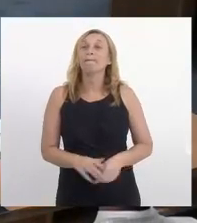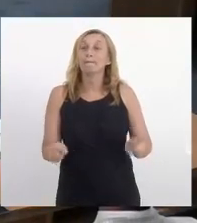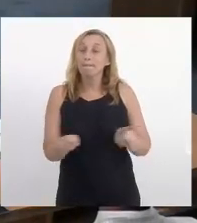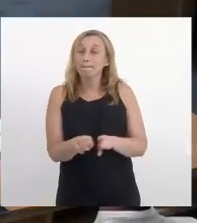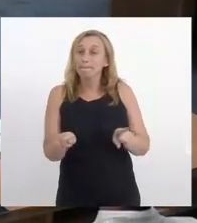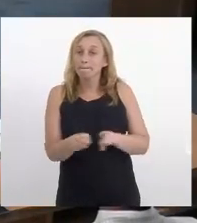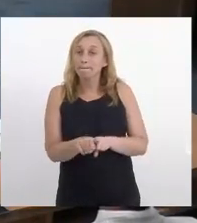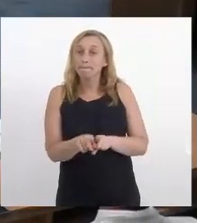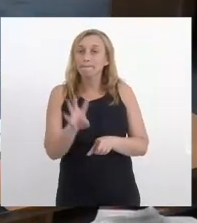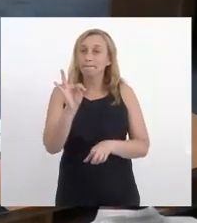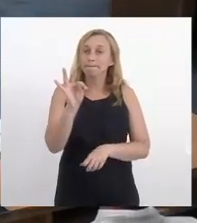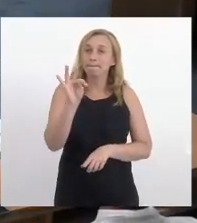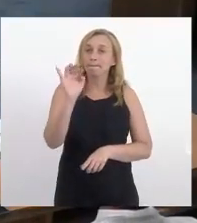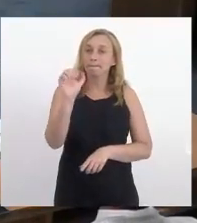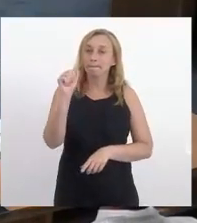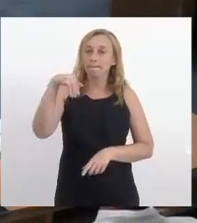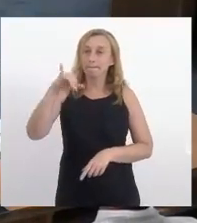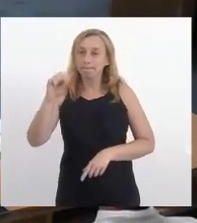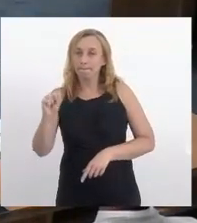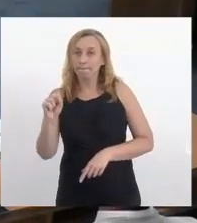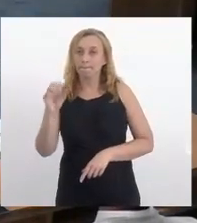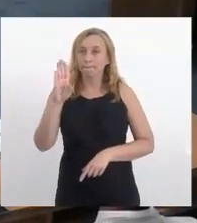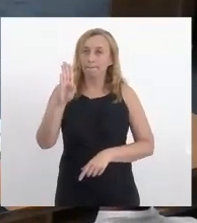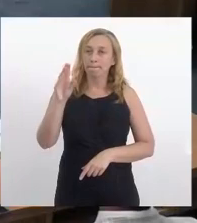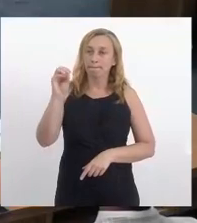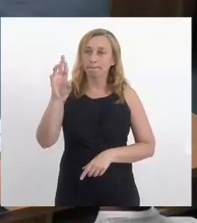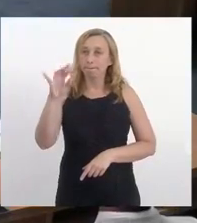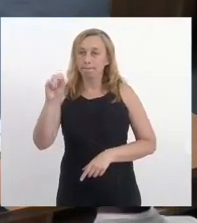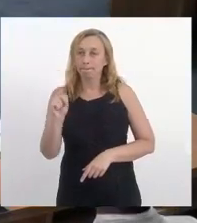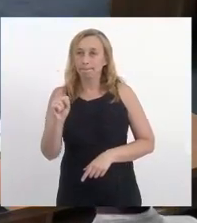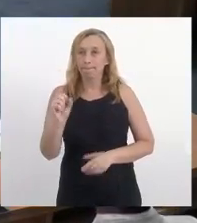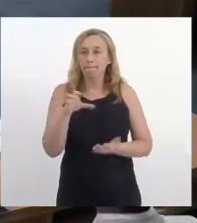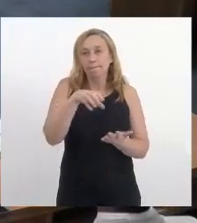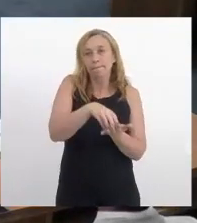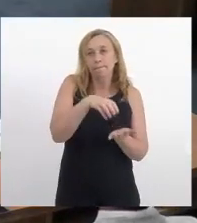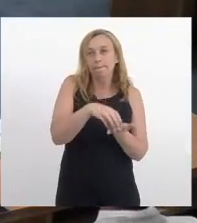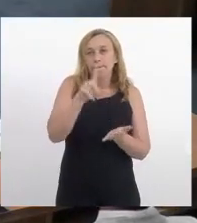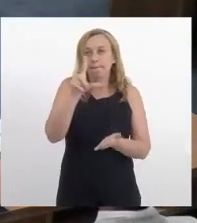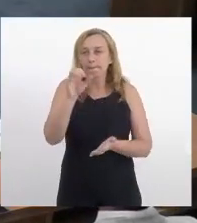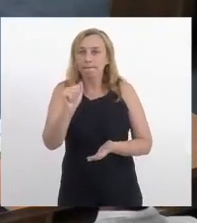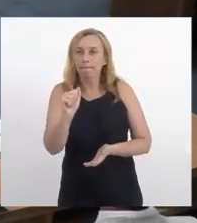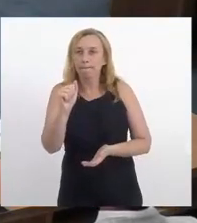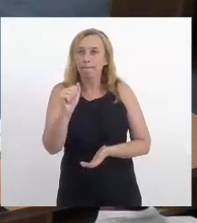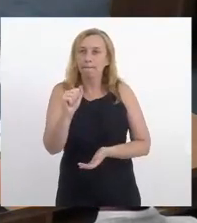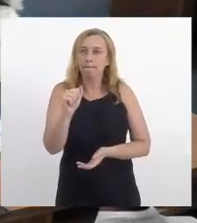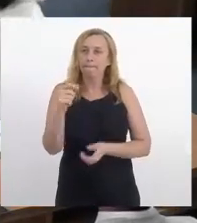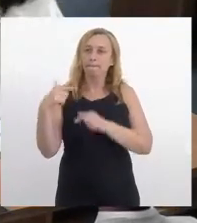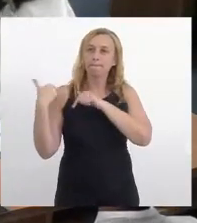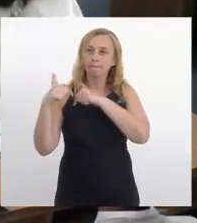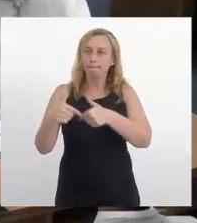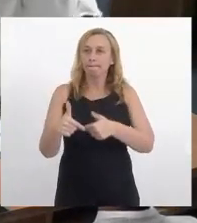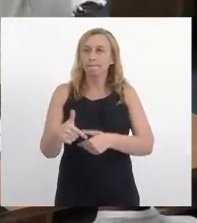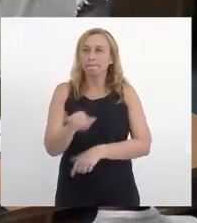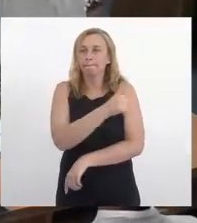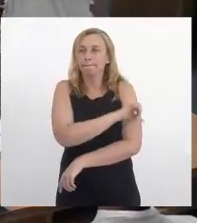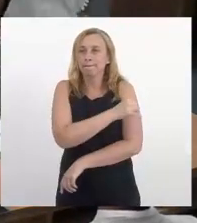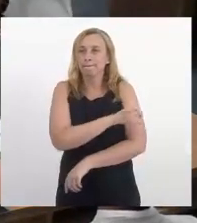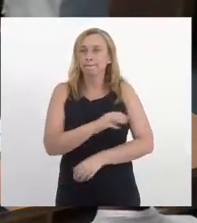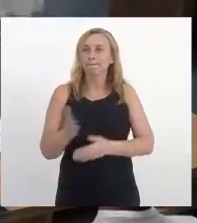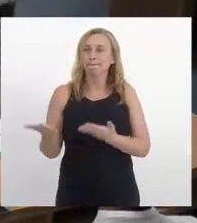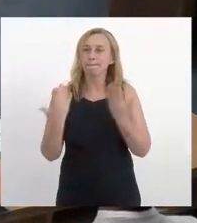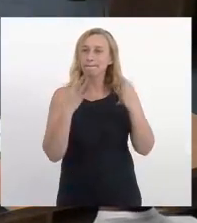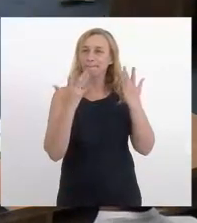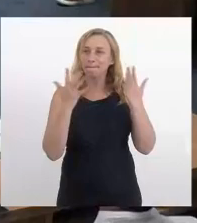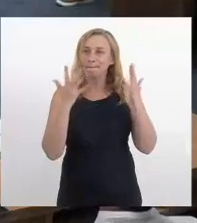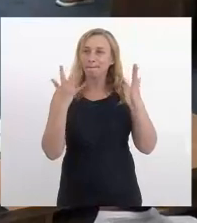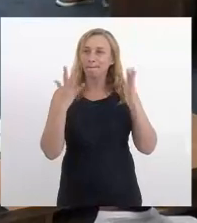Também a Tamiz Bárbara Barbosa, presidente do Centro Noa Cumim de Tradições Nativas do Rio de Janeiro.